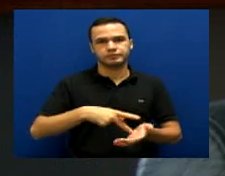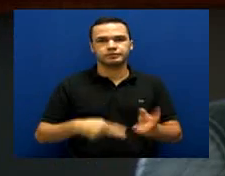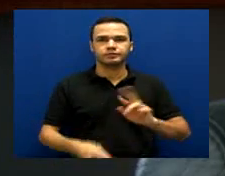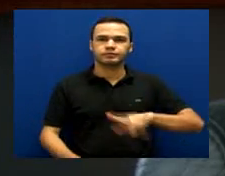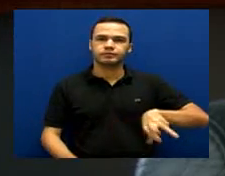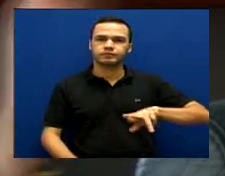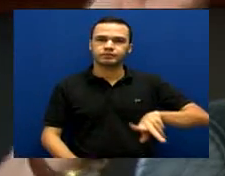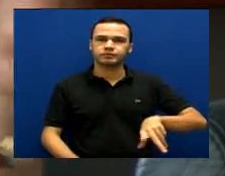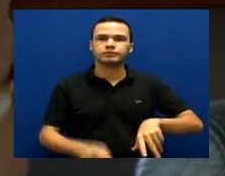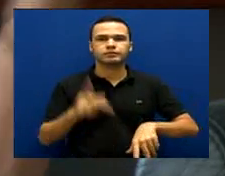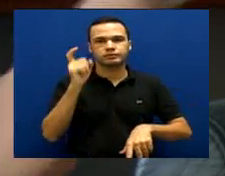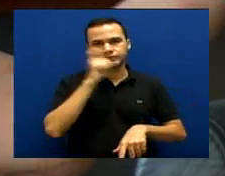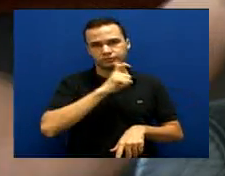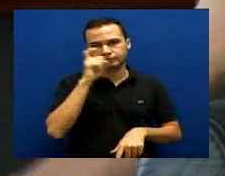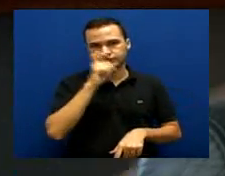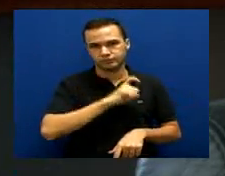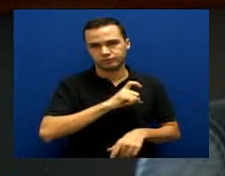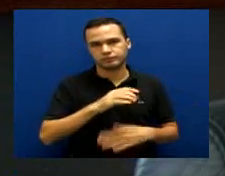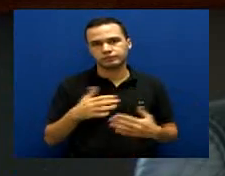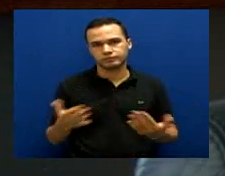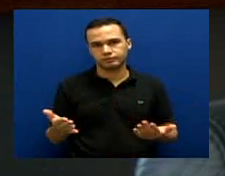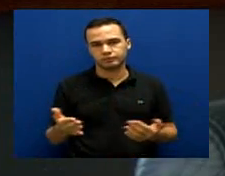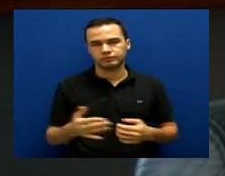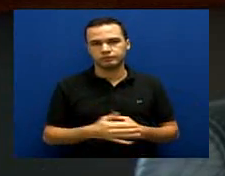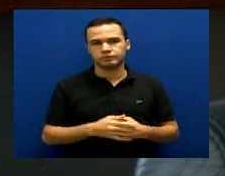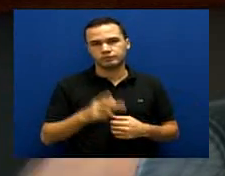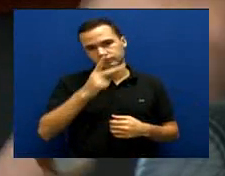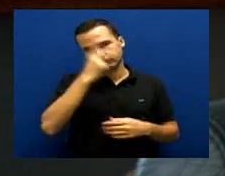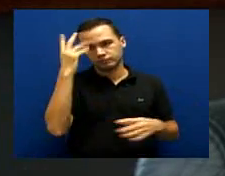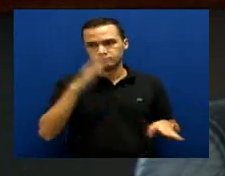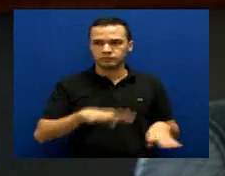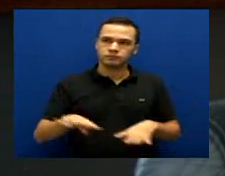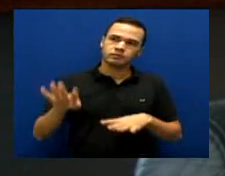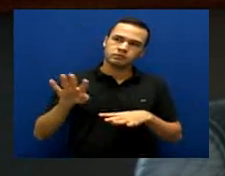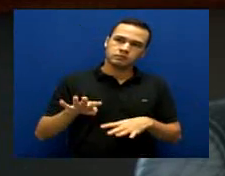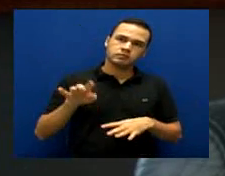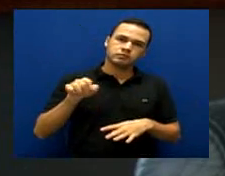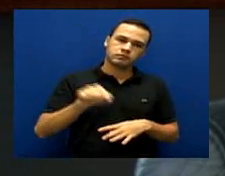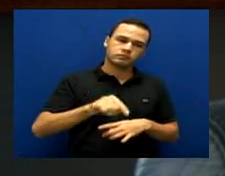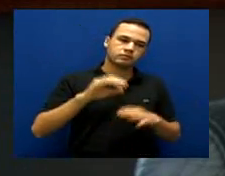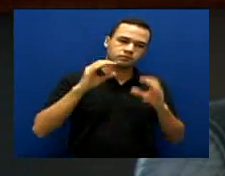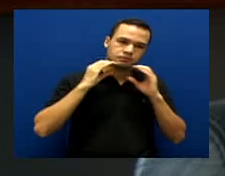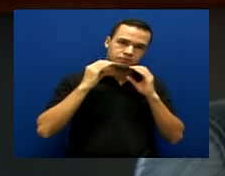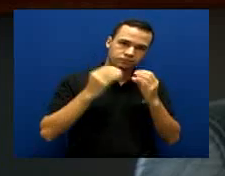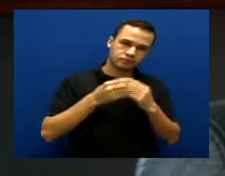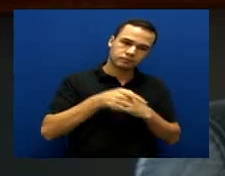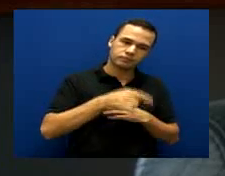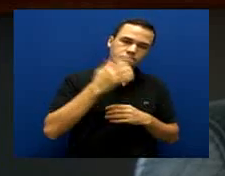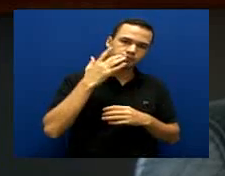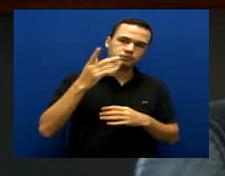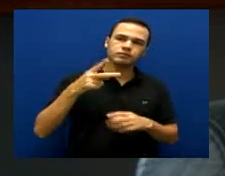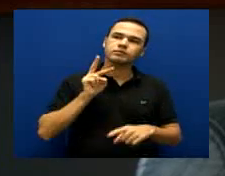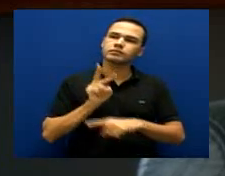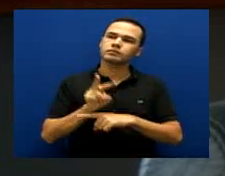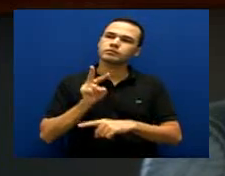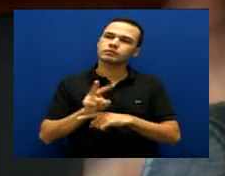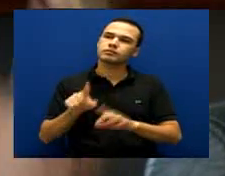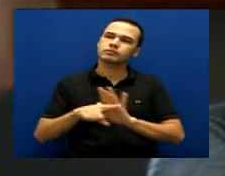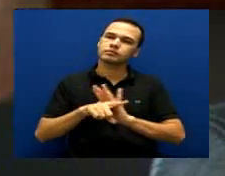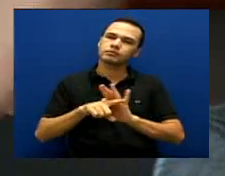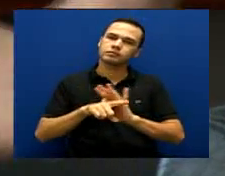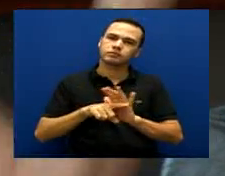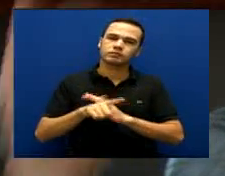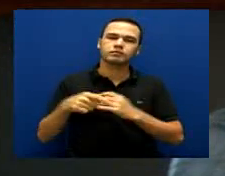ou mentira mesmo que foi colocada aqui é público para todos na câmara municipal que é o órgão fiscalizador que